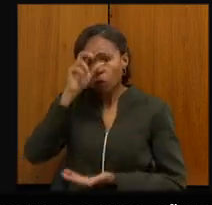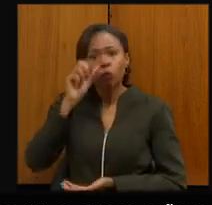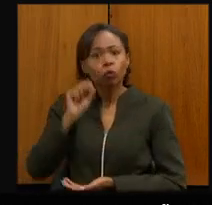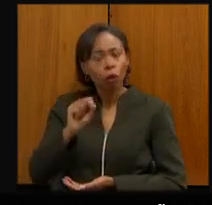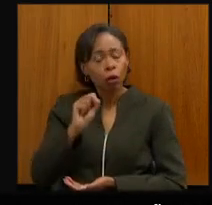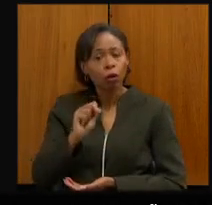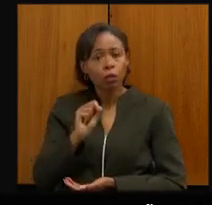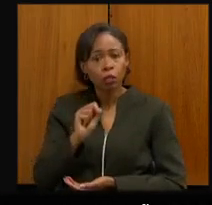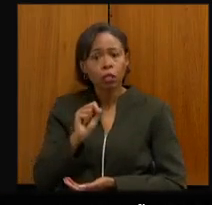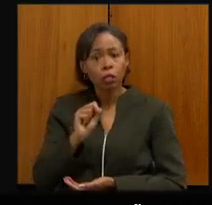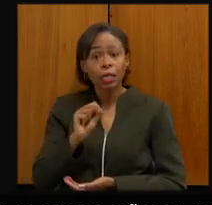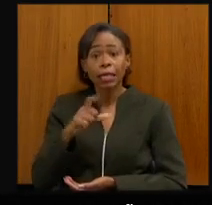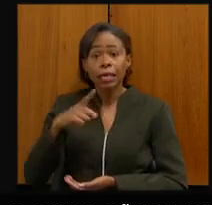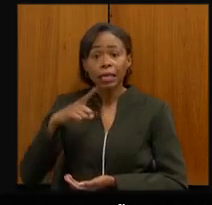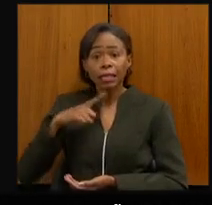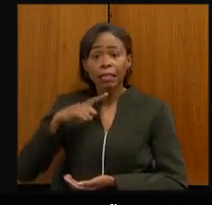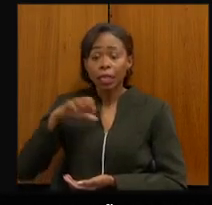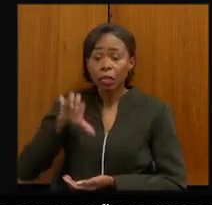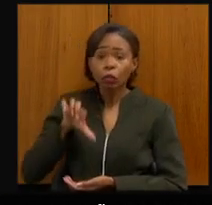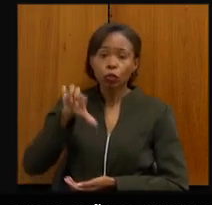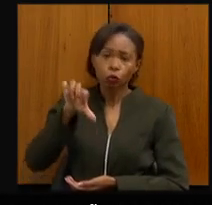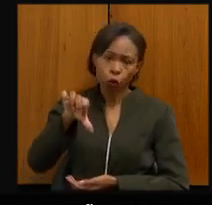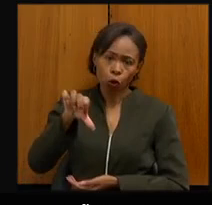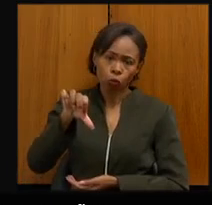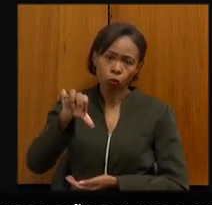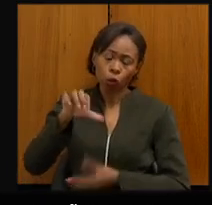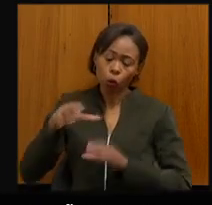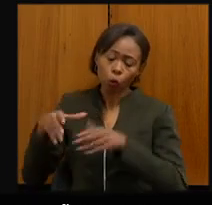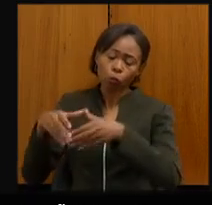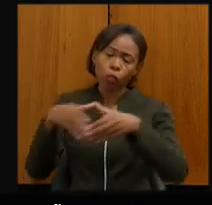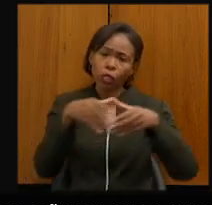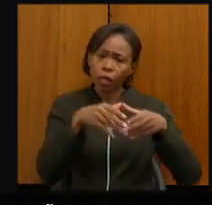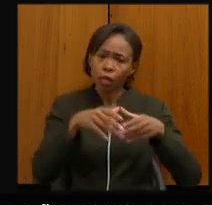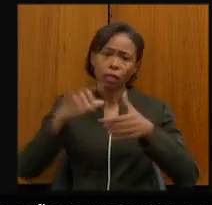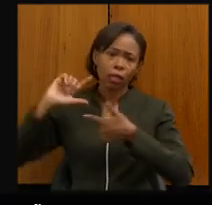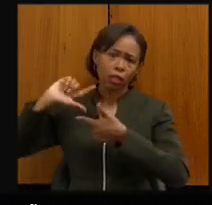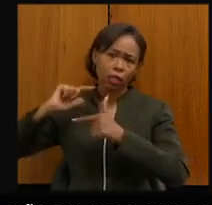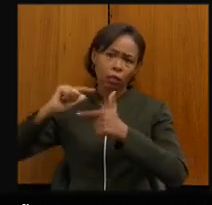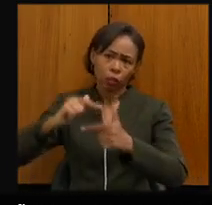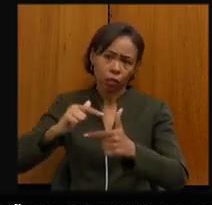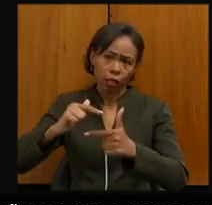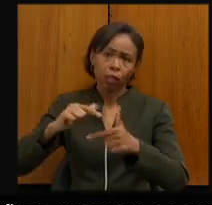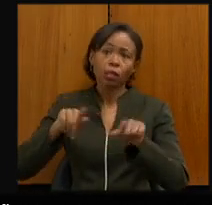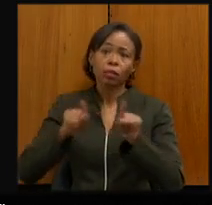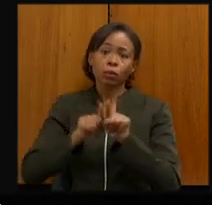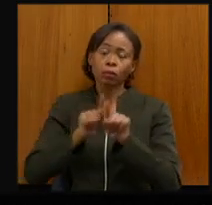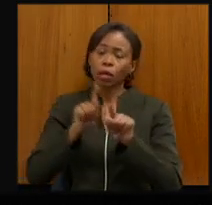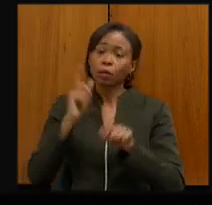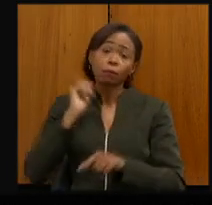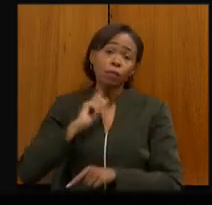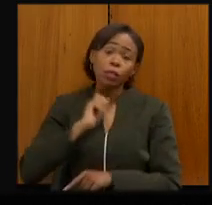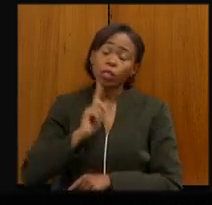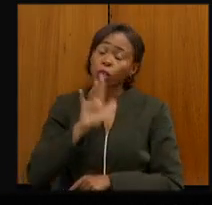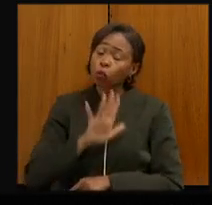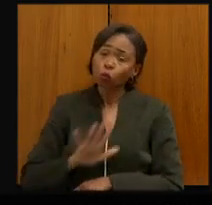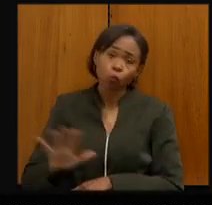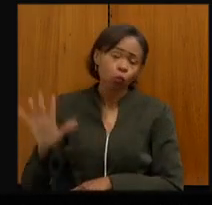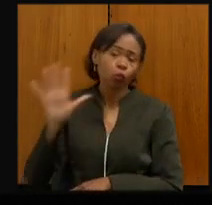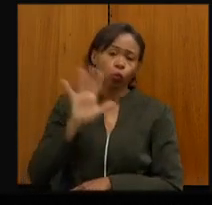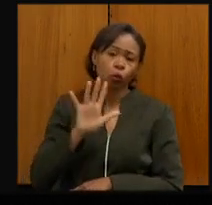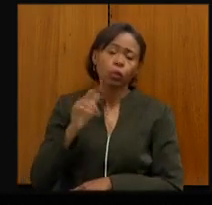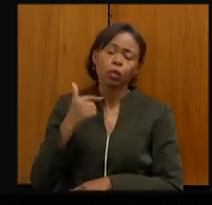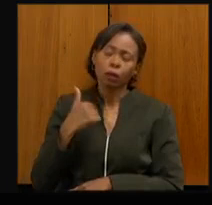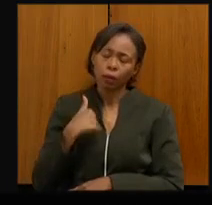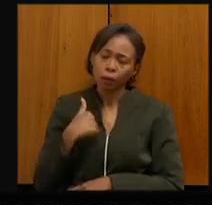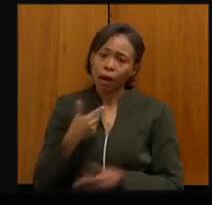as novas comunidades tradicionais né e todo o estado de Minas Gerais então eu venho deixar Boa